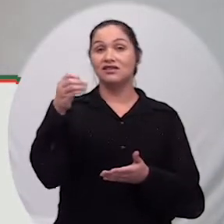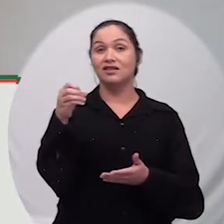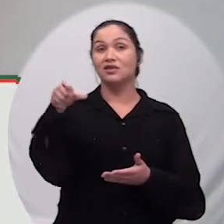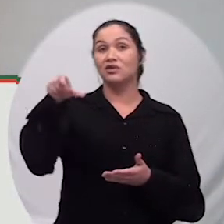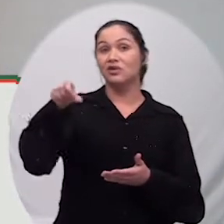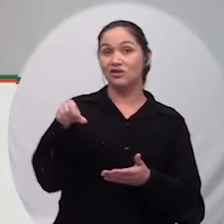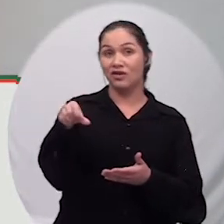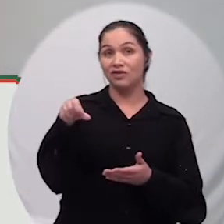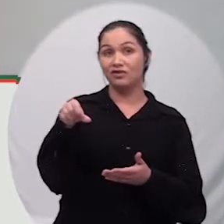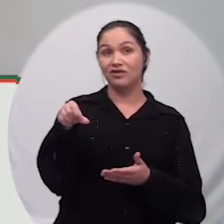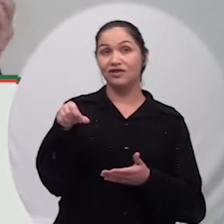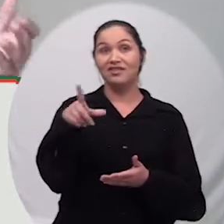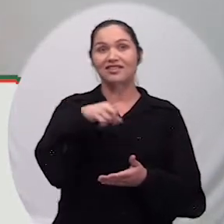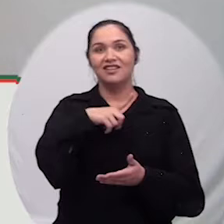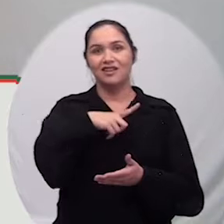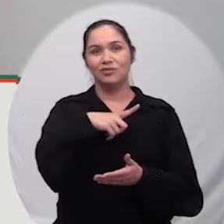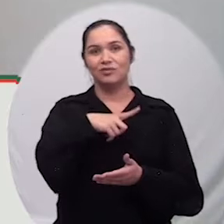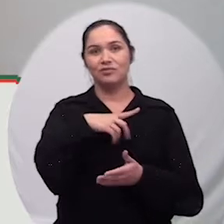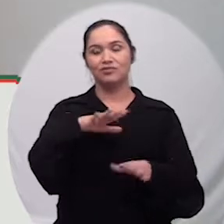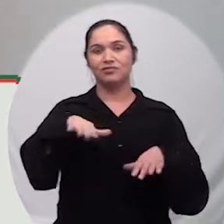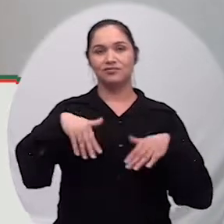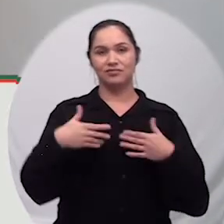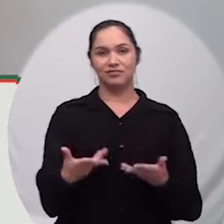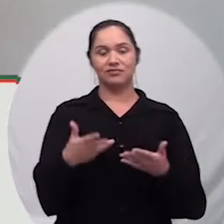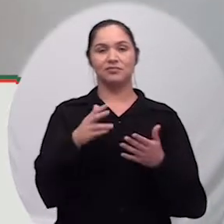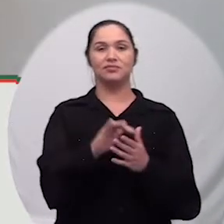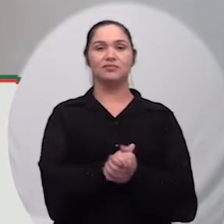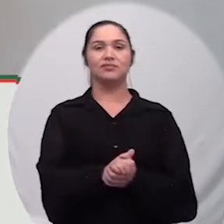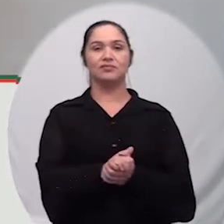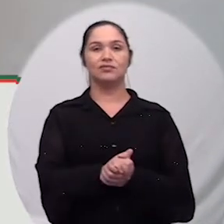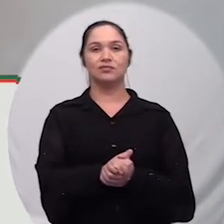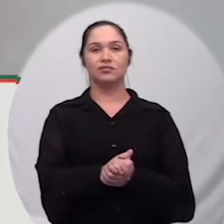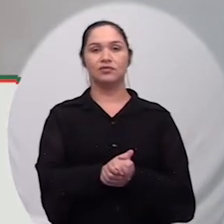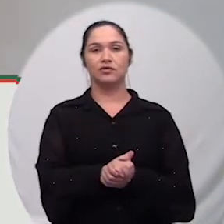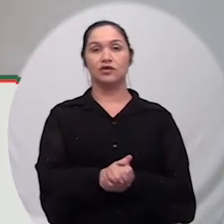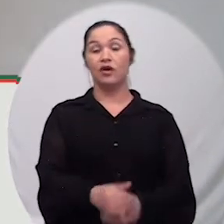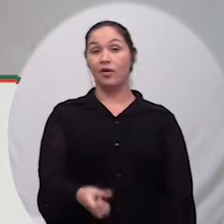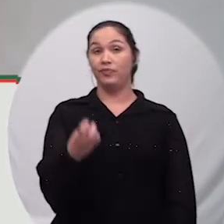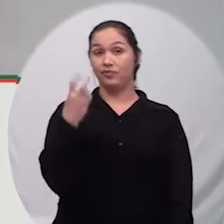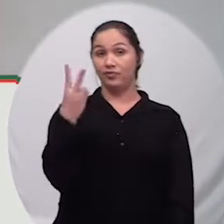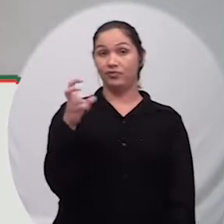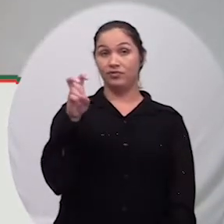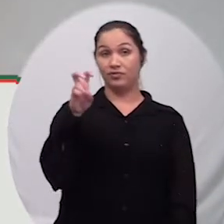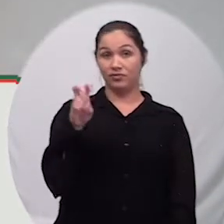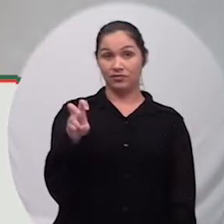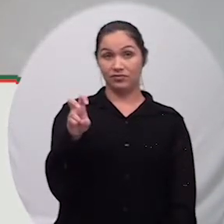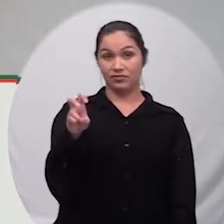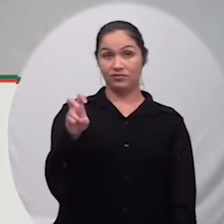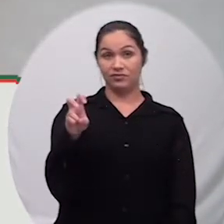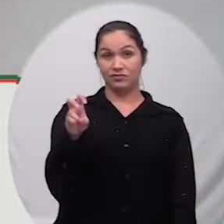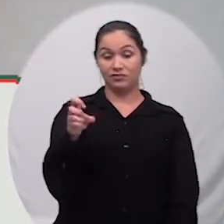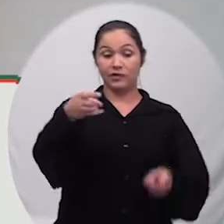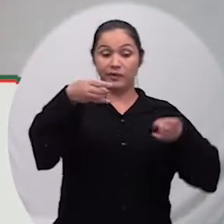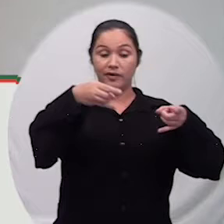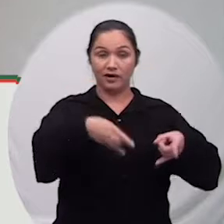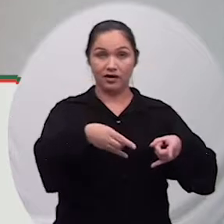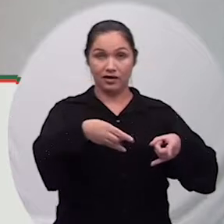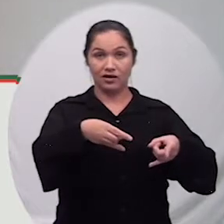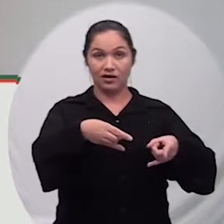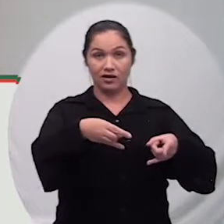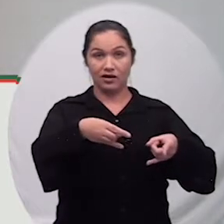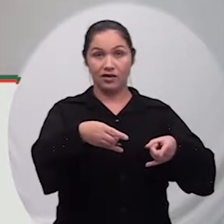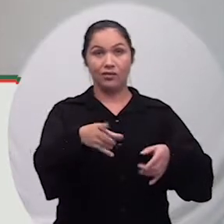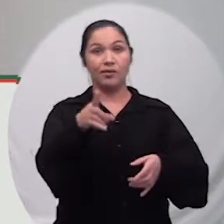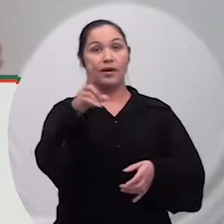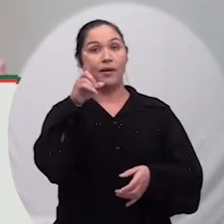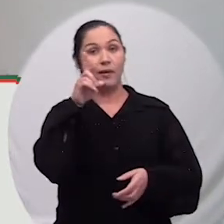leitos que a população vai poder passar a contar. 25 leitos na Clínica da Mulher, sendo esses 24